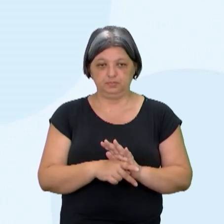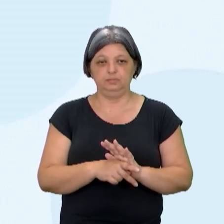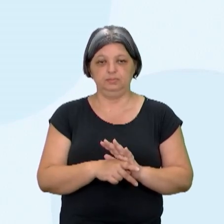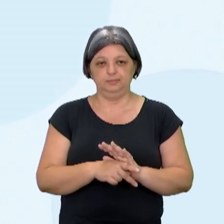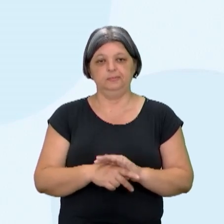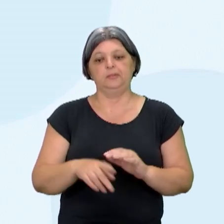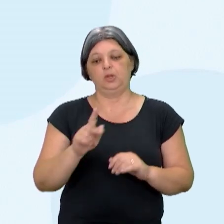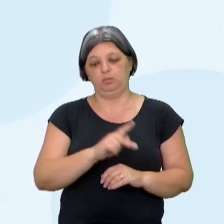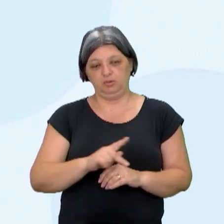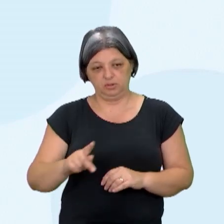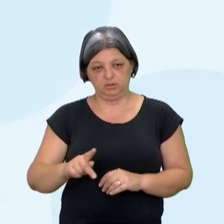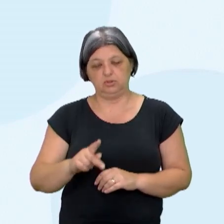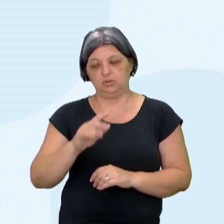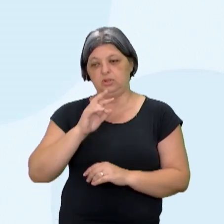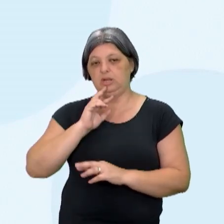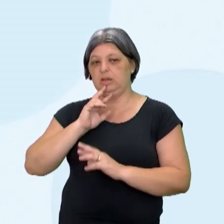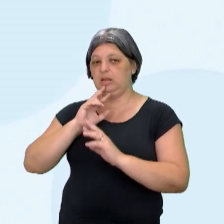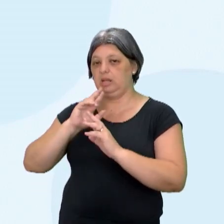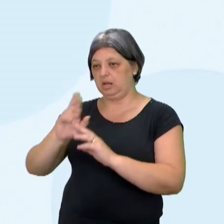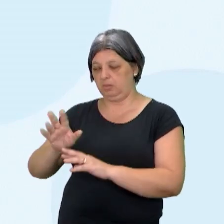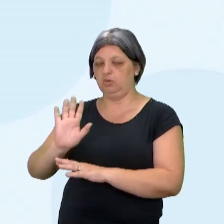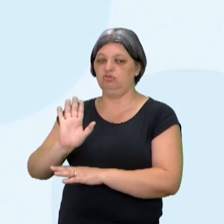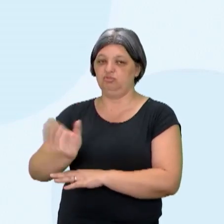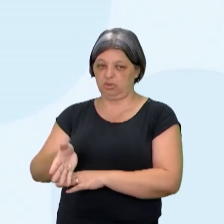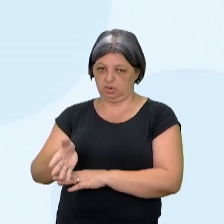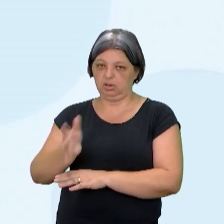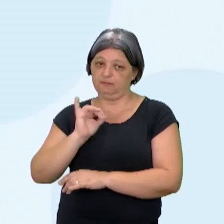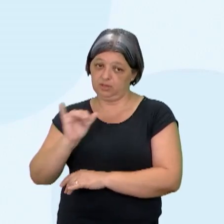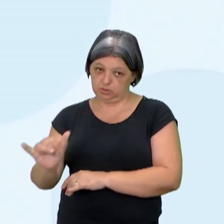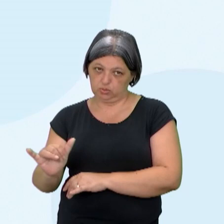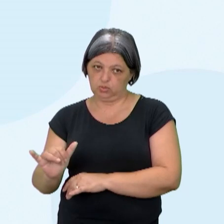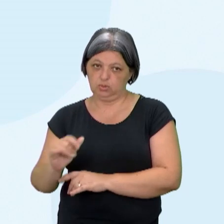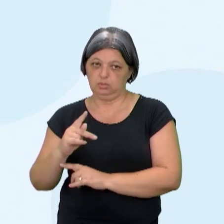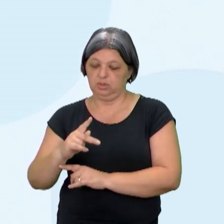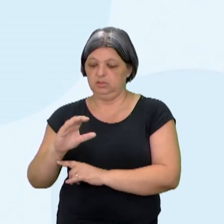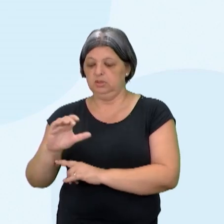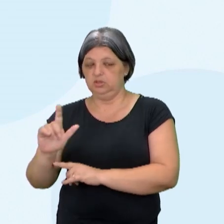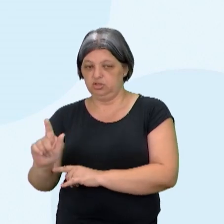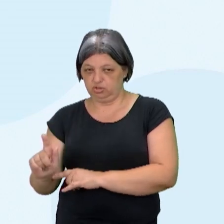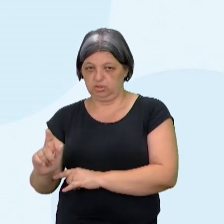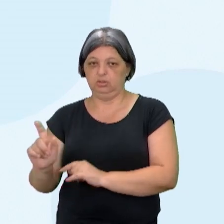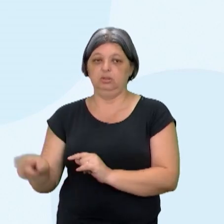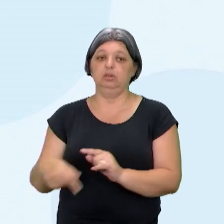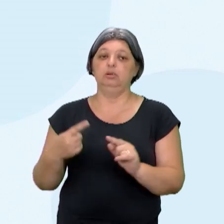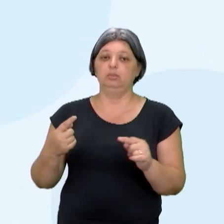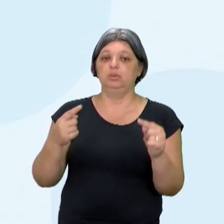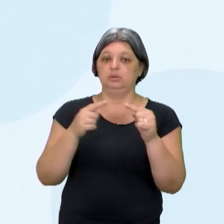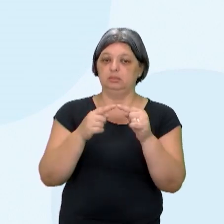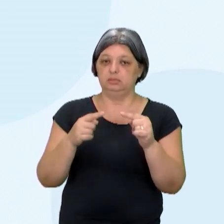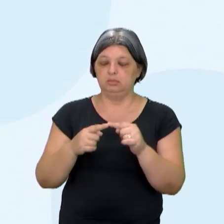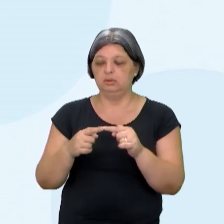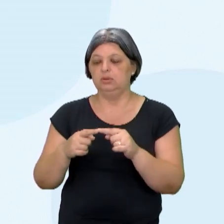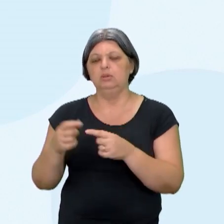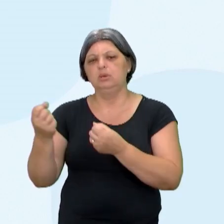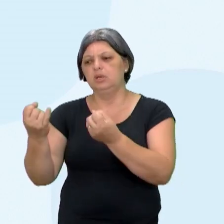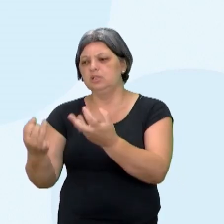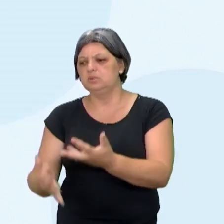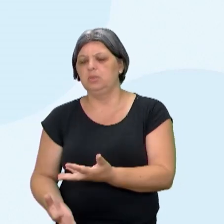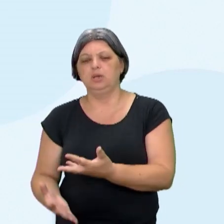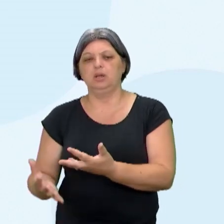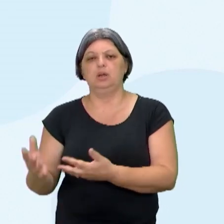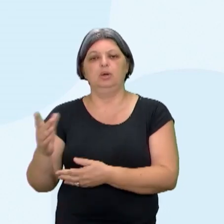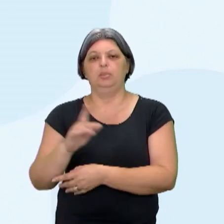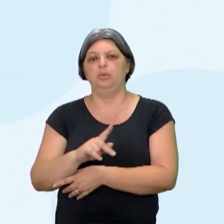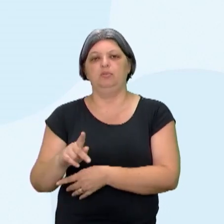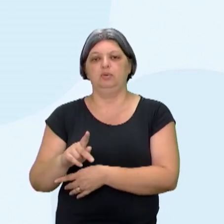reclamou para o PCG, isso já é dado na questão, né? Então, o PCG, ele vai alinhar com o diretor. Ah, por que ele não vai falar direto com o